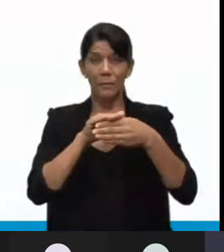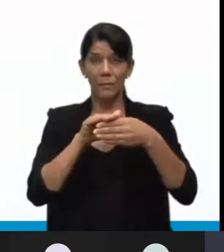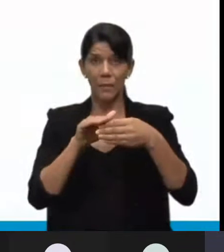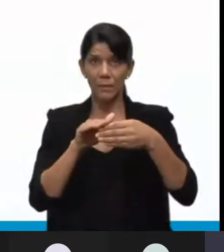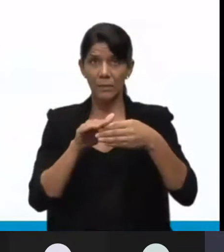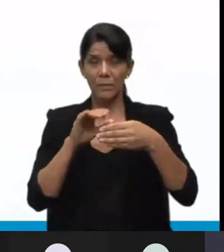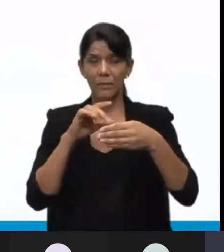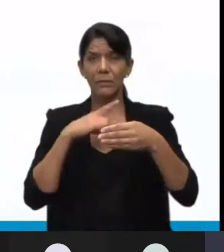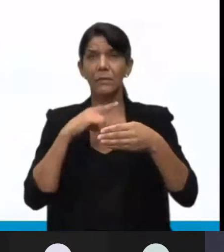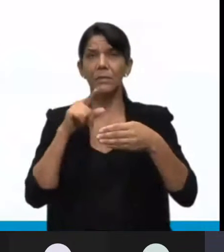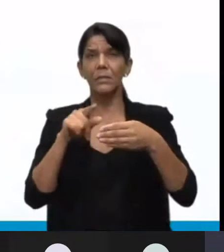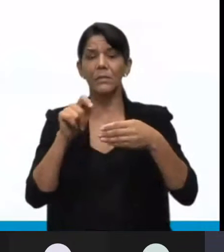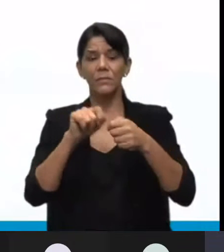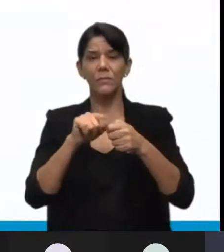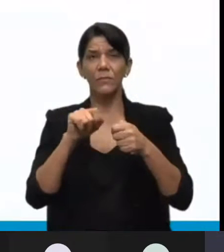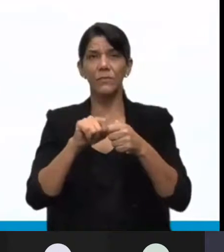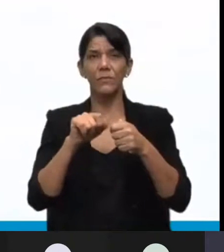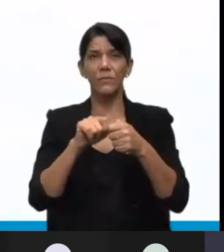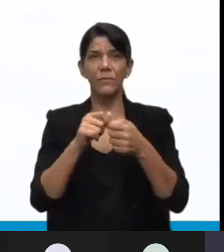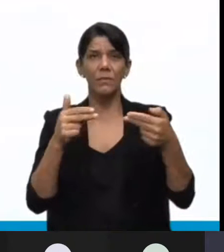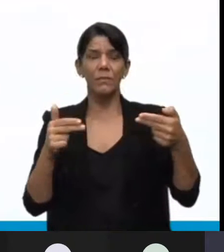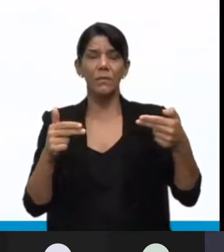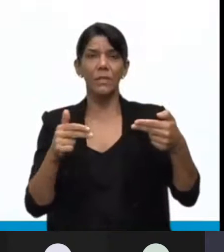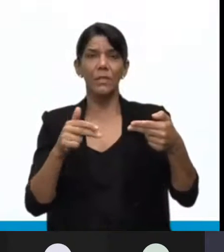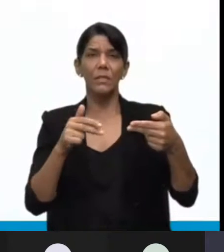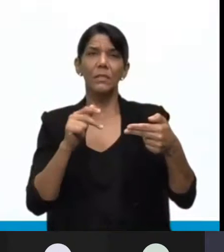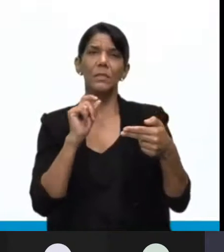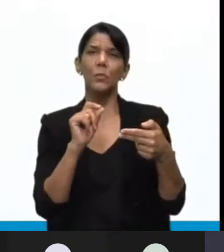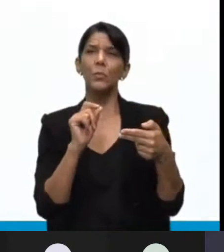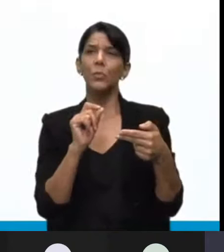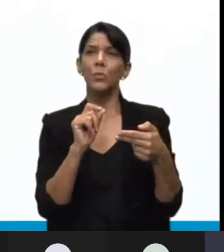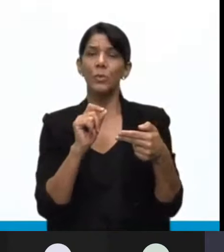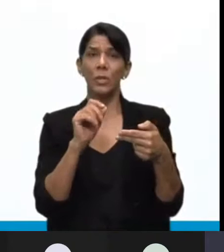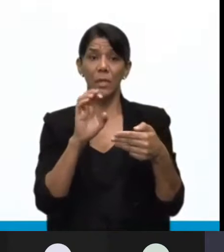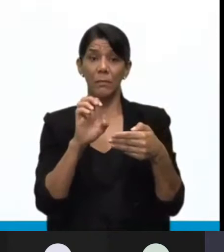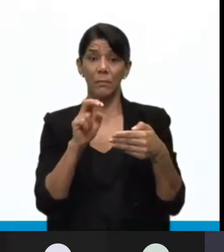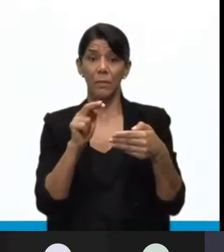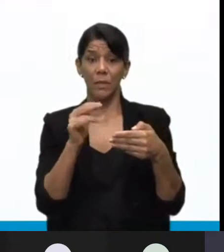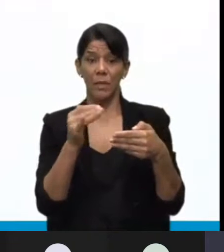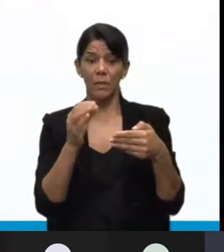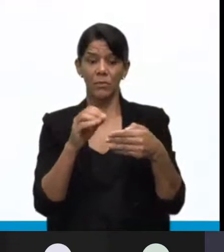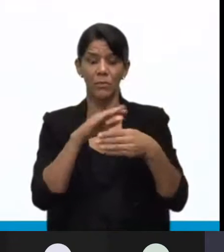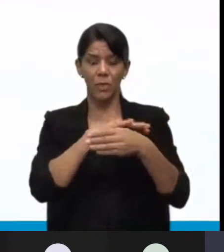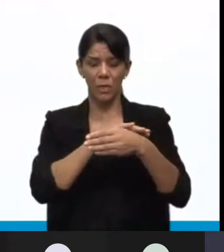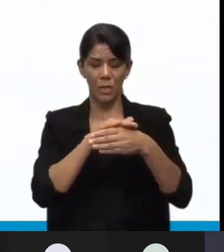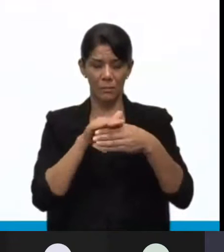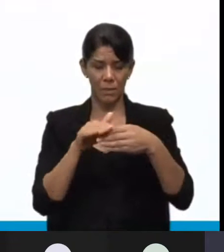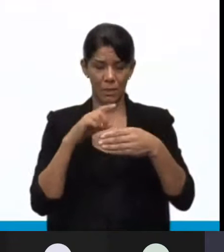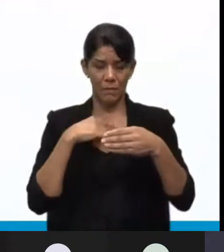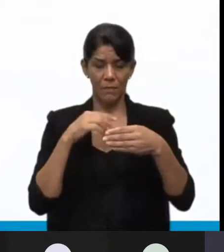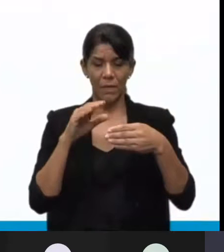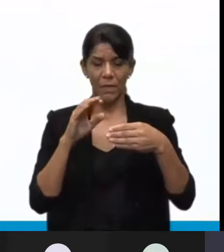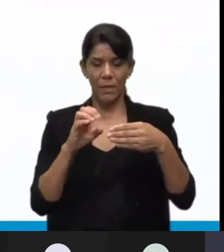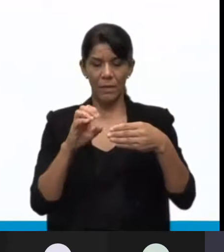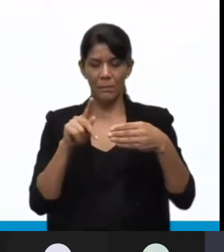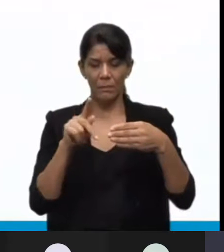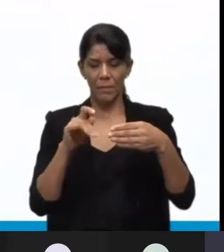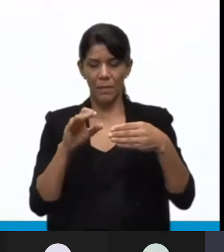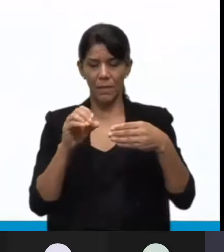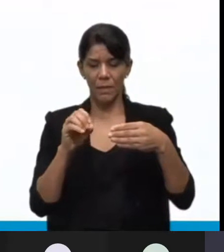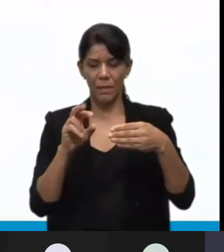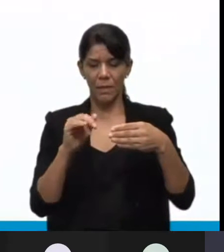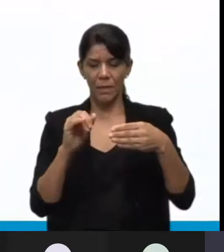camada epicárdica, ela é formada, né, que é o meu epicárdio aí, meu epicárdio ele é formado por uma camada que nós chamamos de